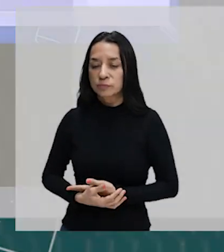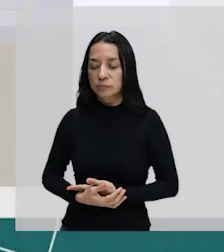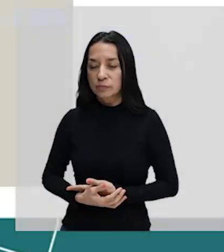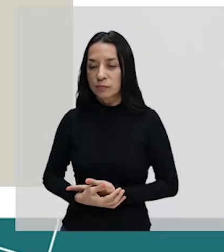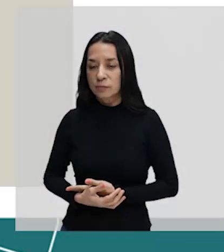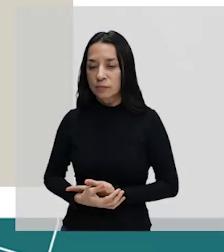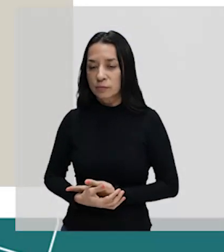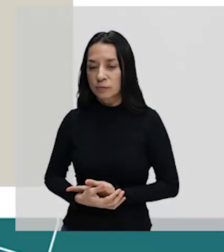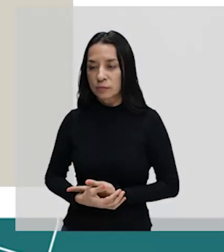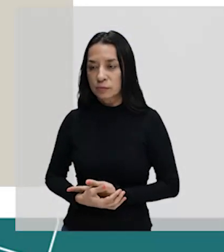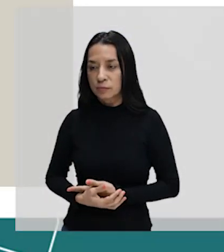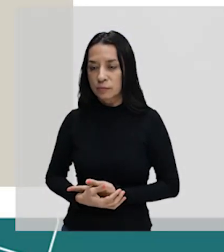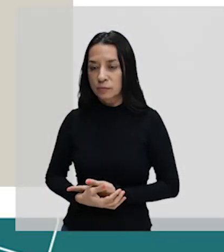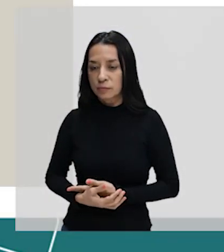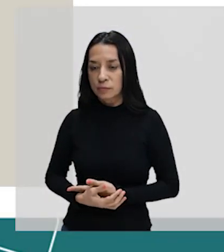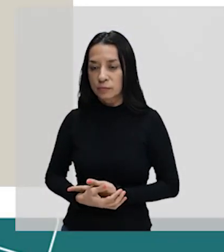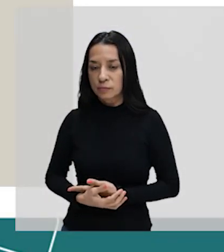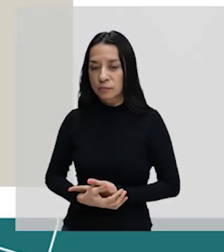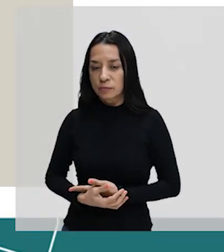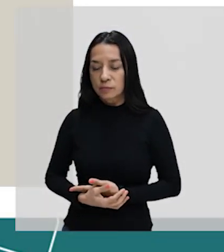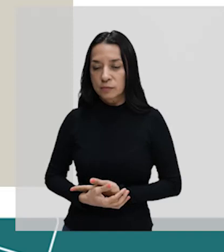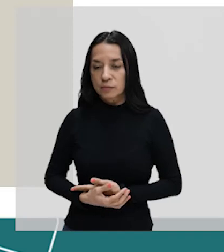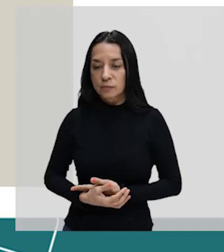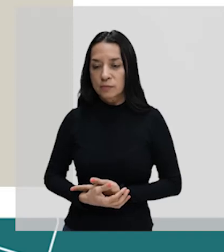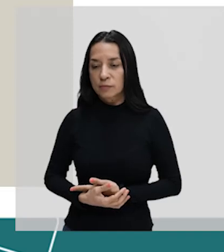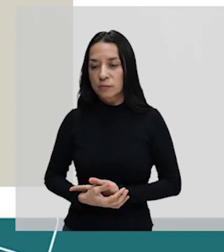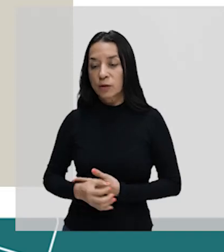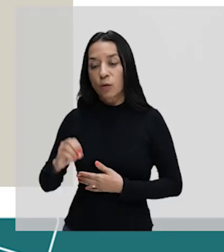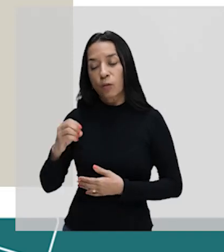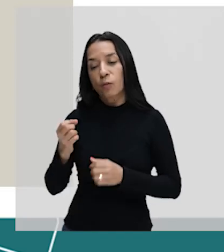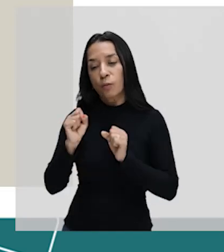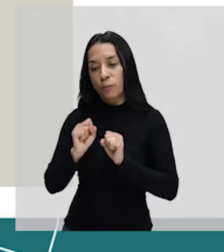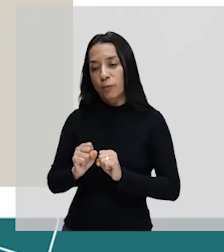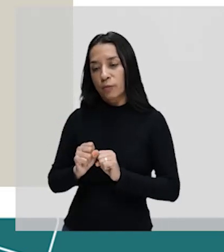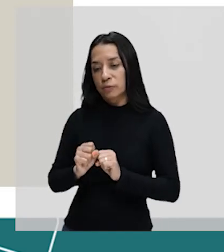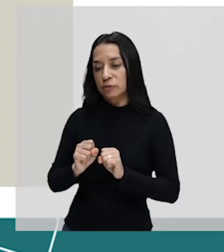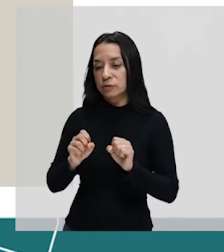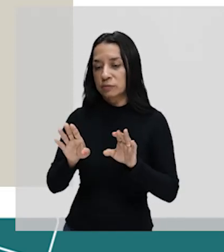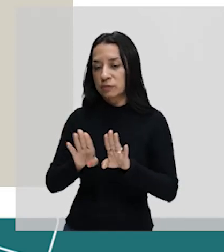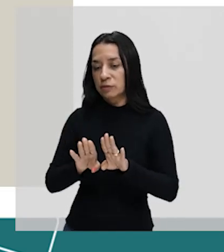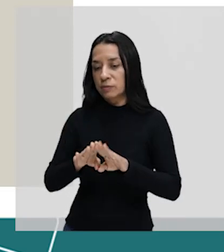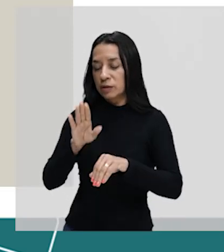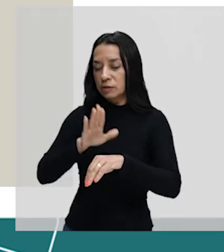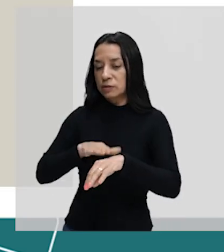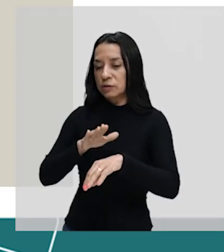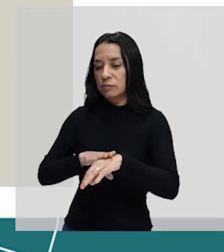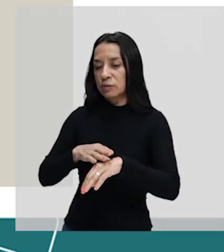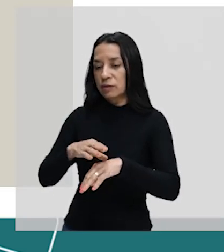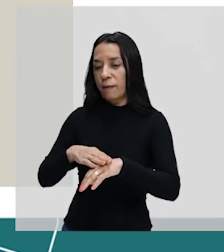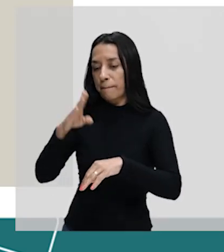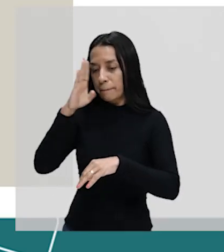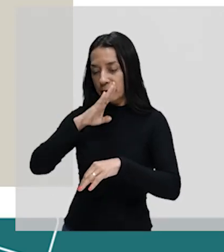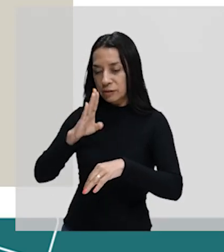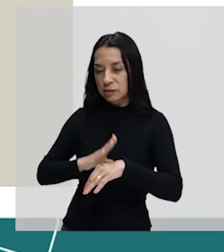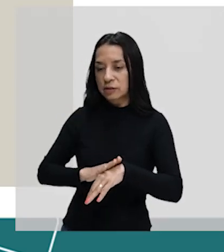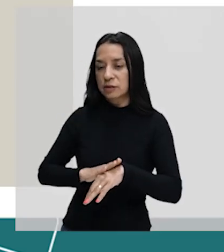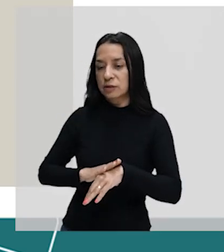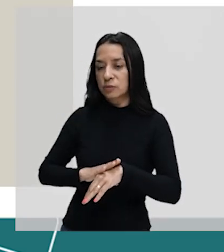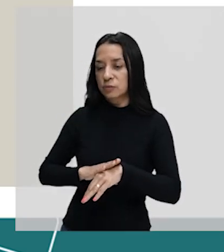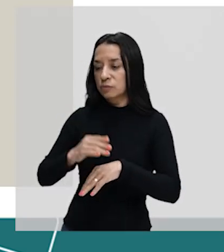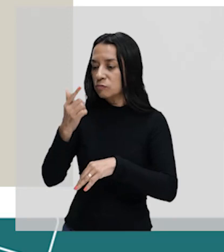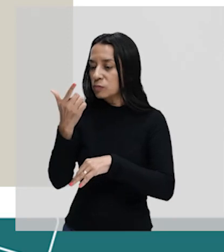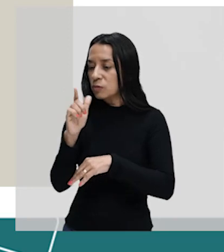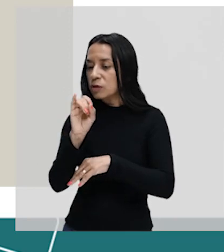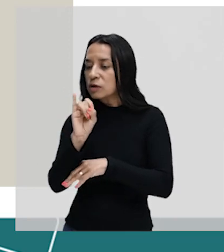brasileño, brasileña, ou também posso chamar de brasileiro e brasileira, sem o